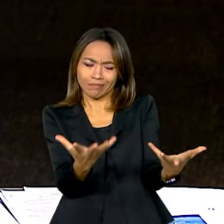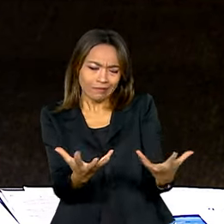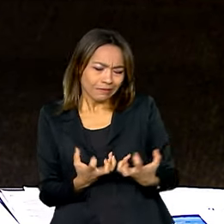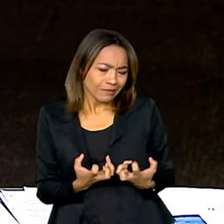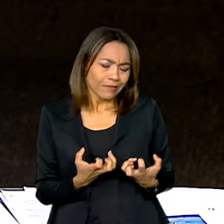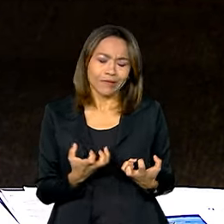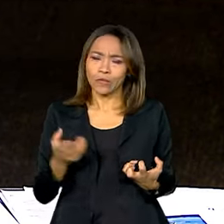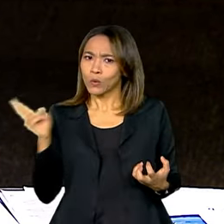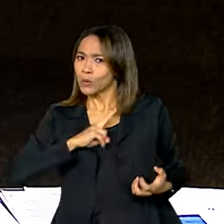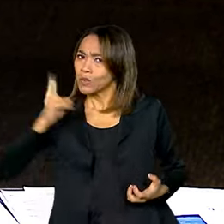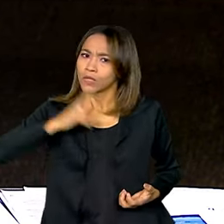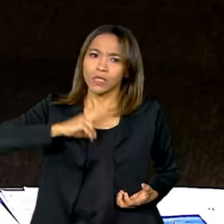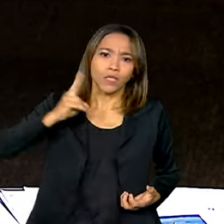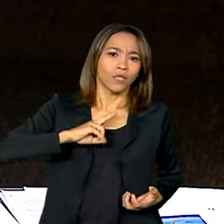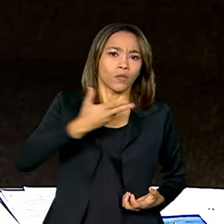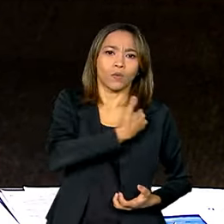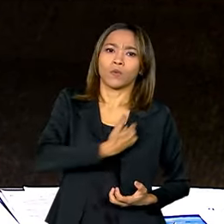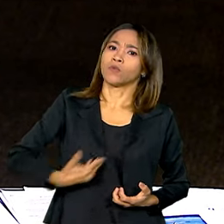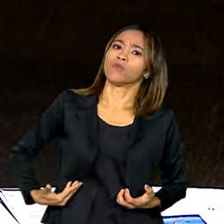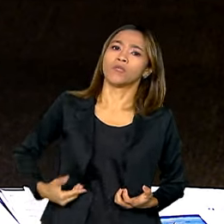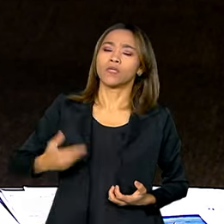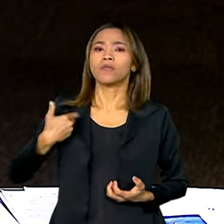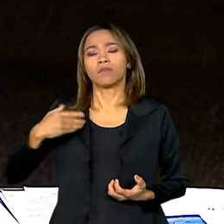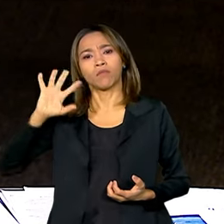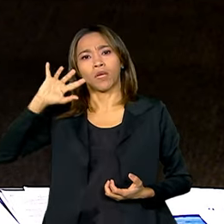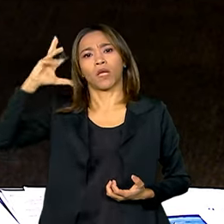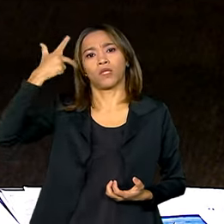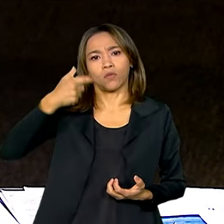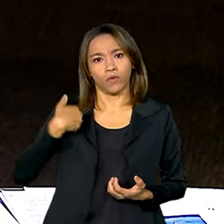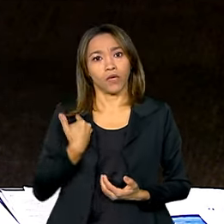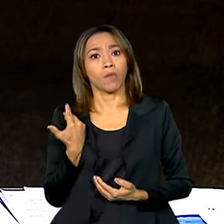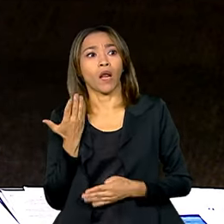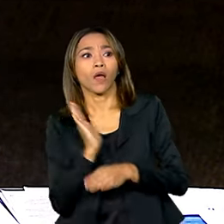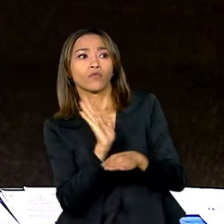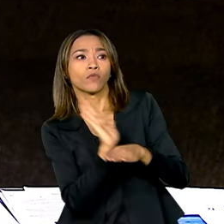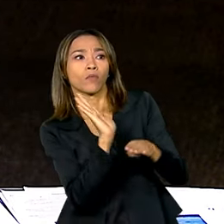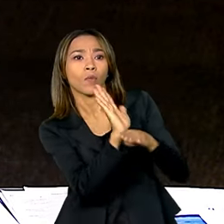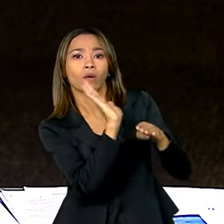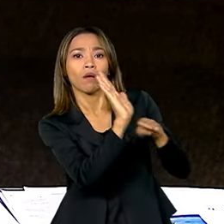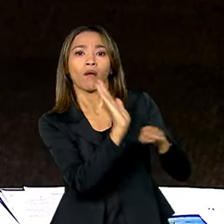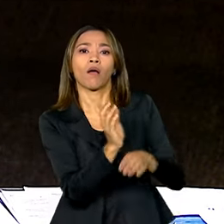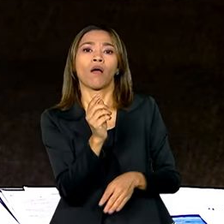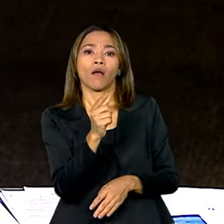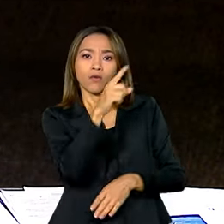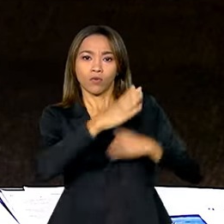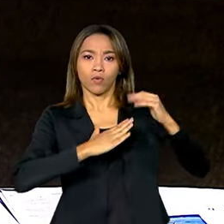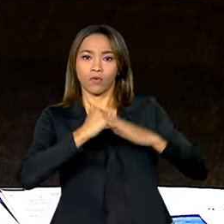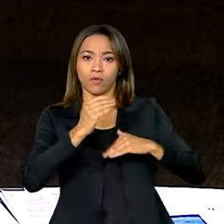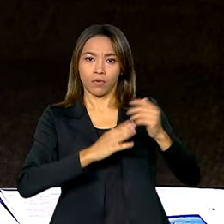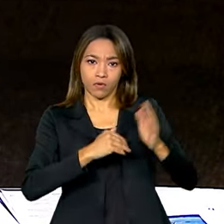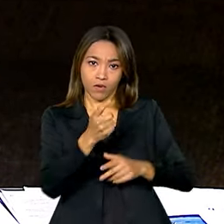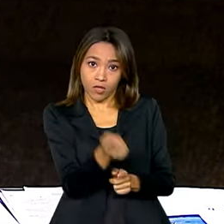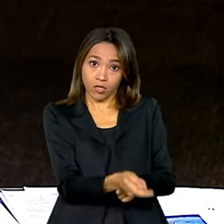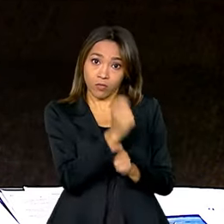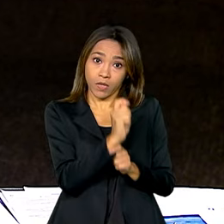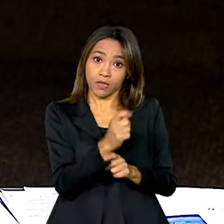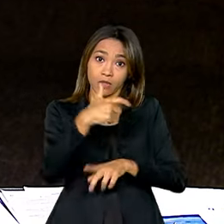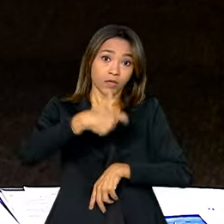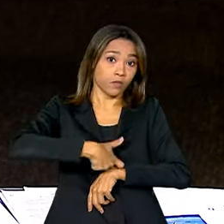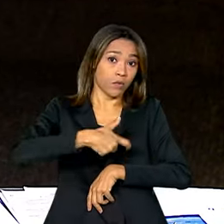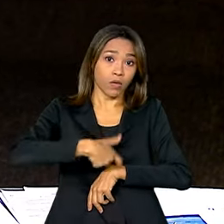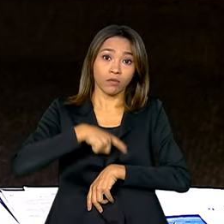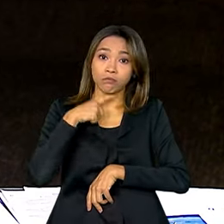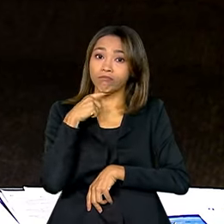como foi dito diversas vezes aqui, estabelecendo, atendendo a demanda dos pescadores lá, que nesse momento não podem